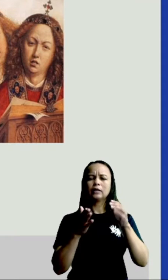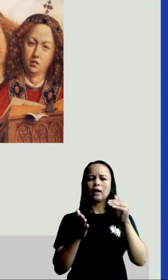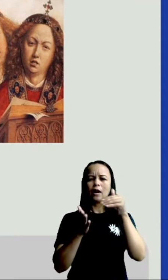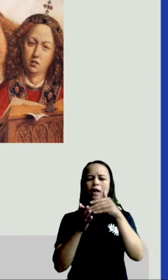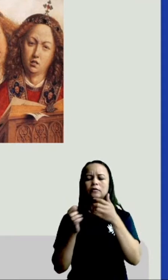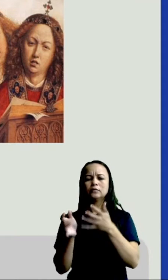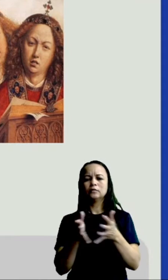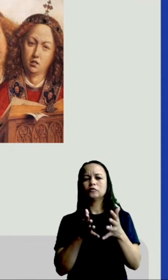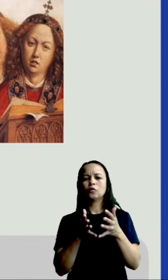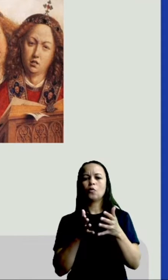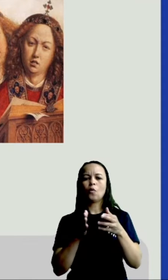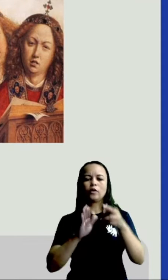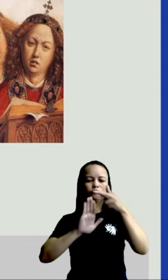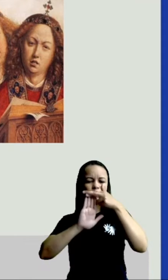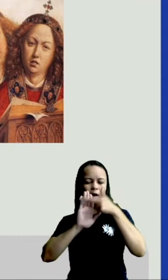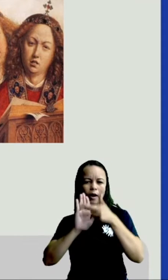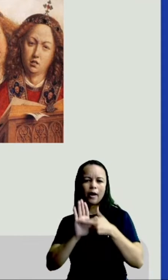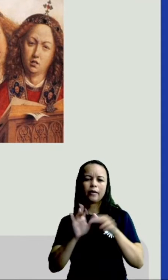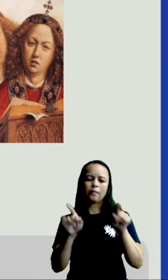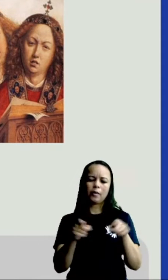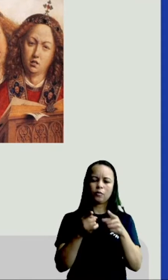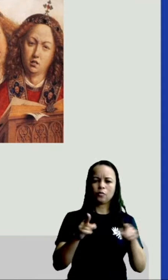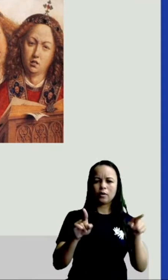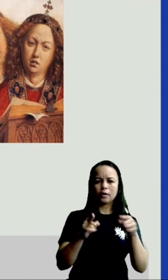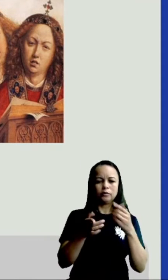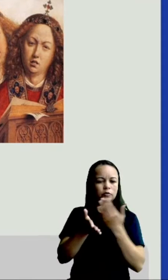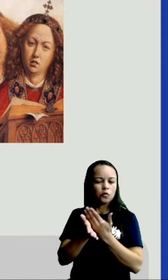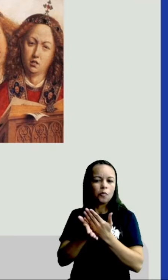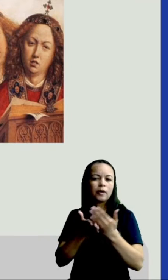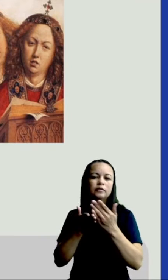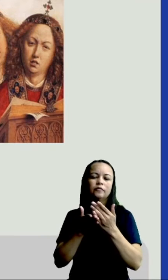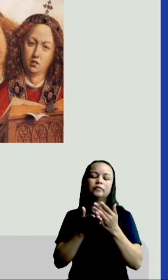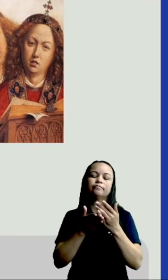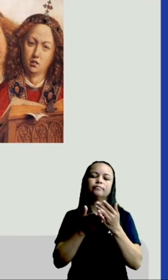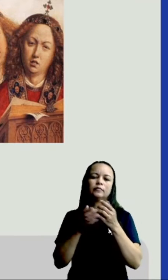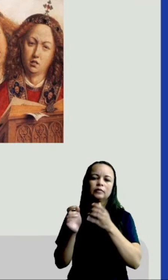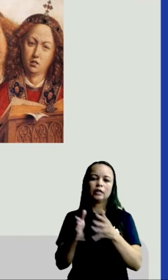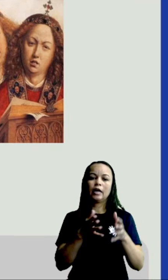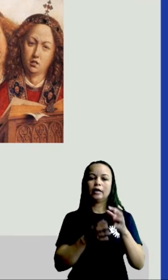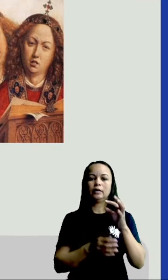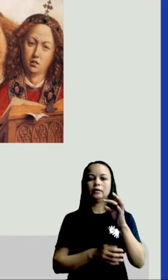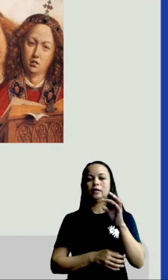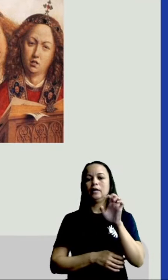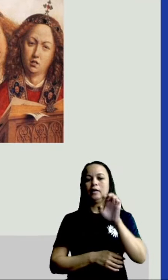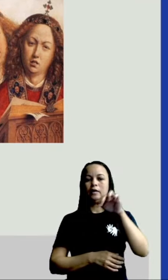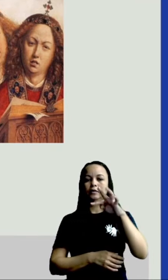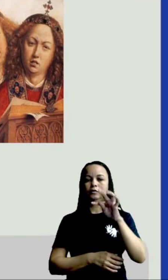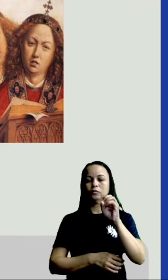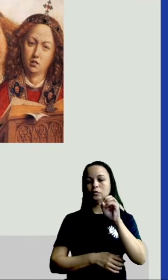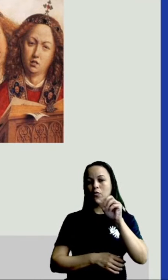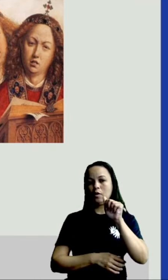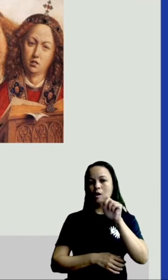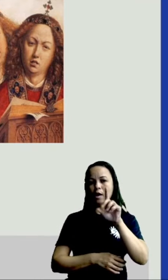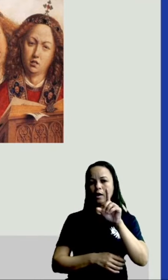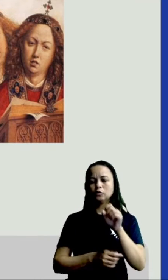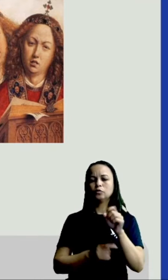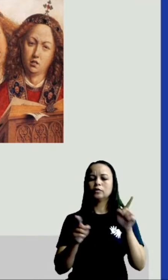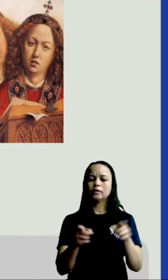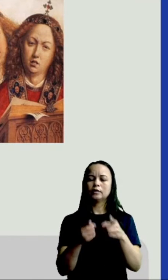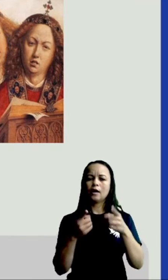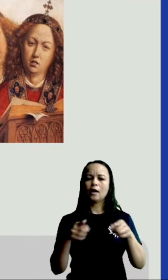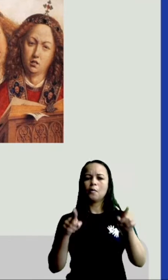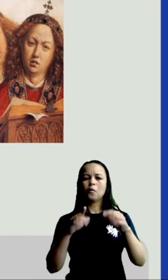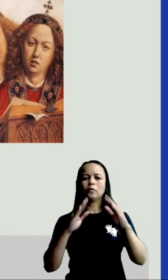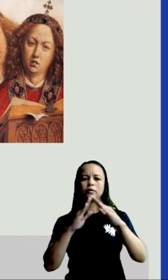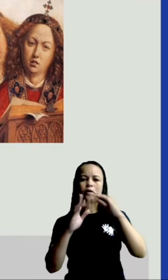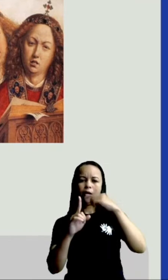compilou as regras para o canto que deveria ser assim tornando entoado desculpa nas cerimônias da